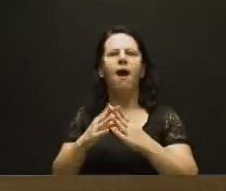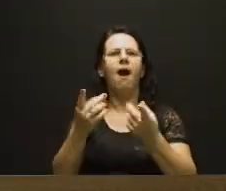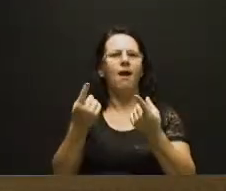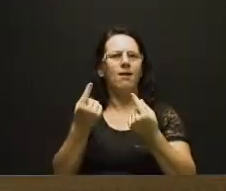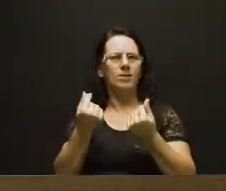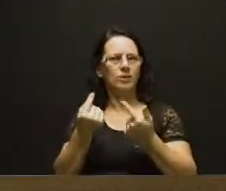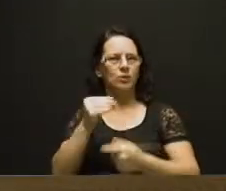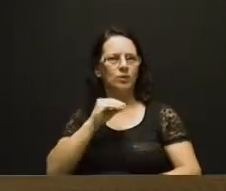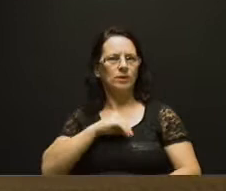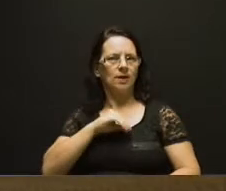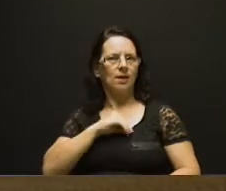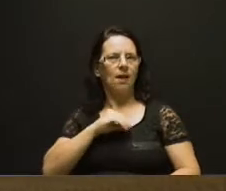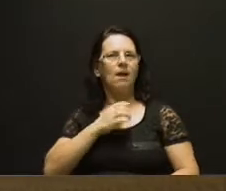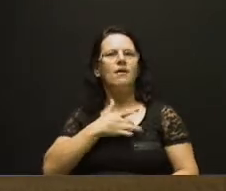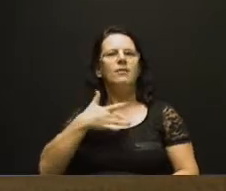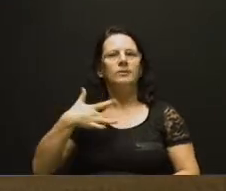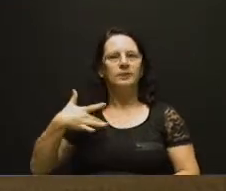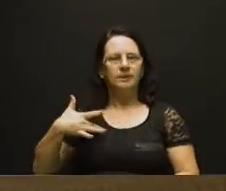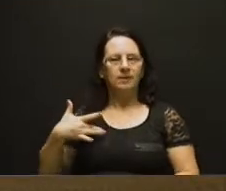antigo saúde